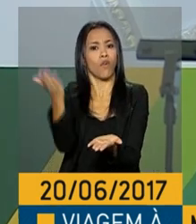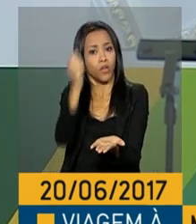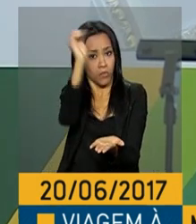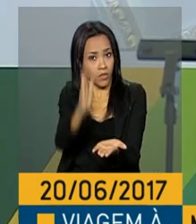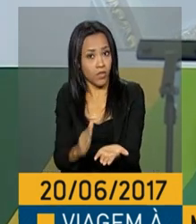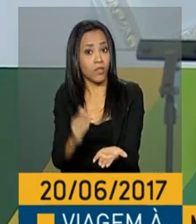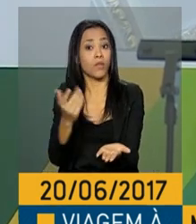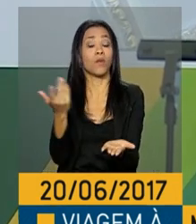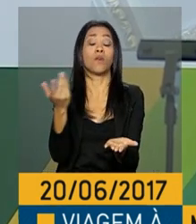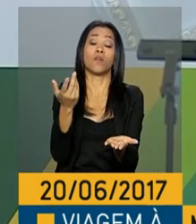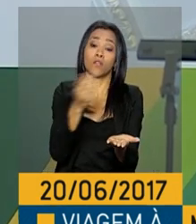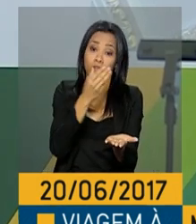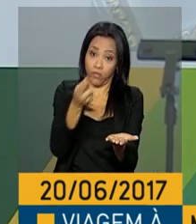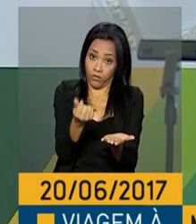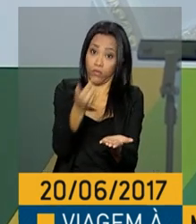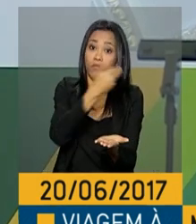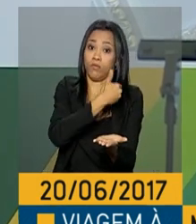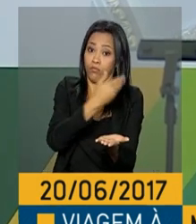é que pode